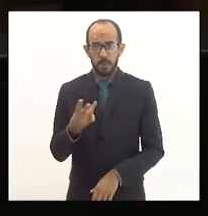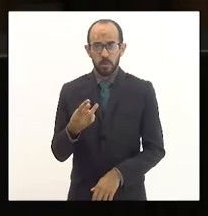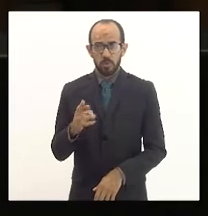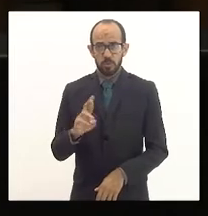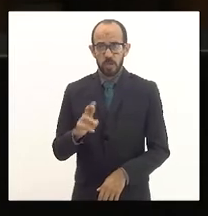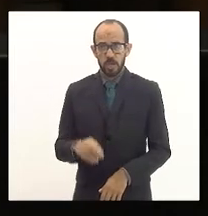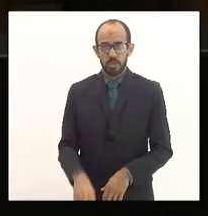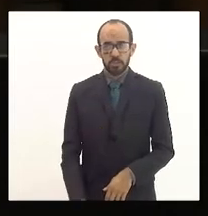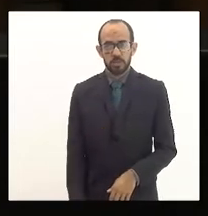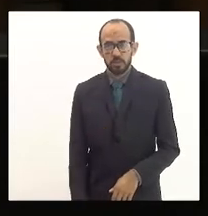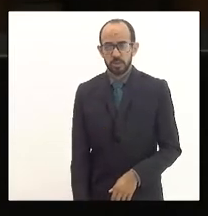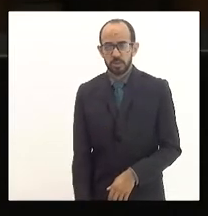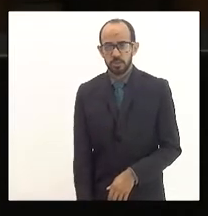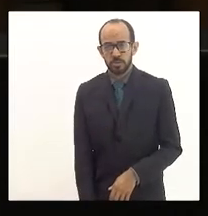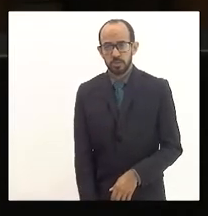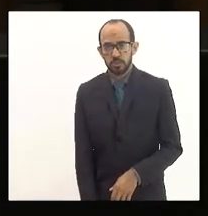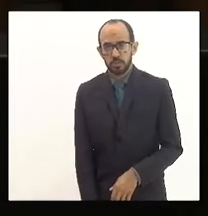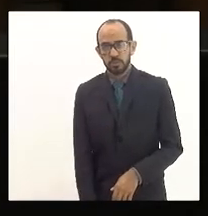para